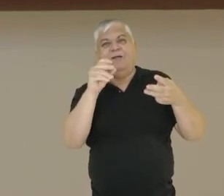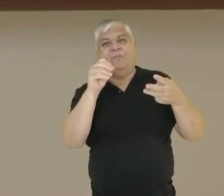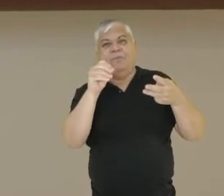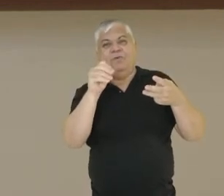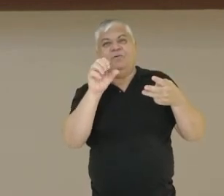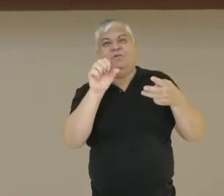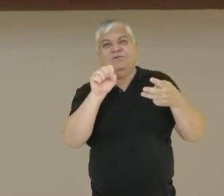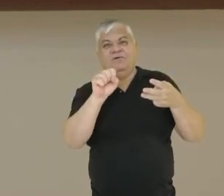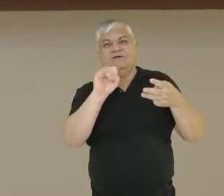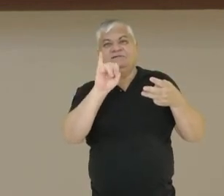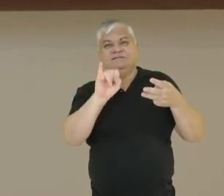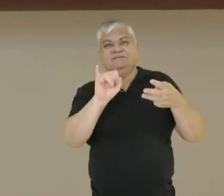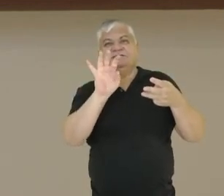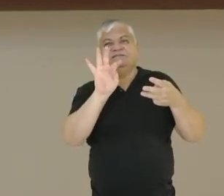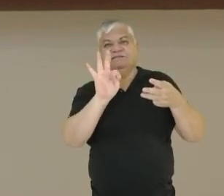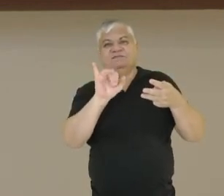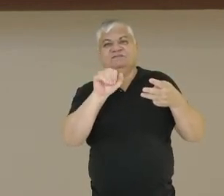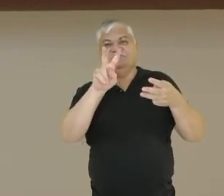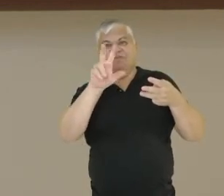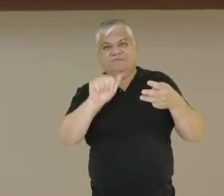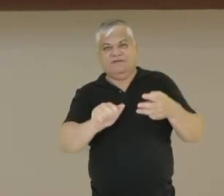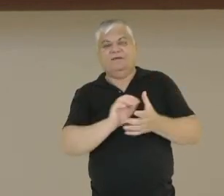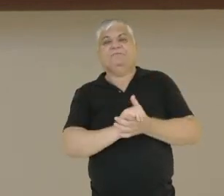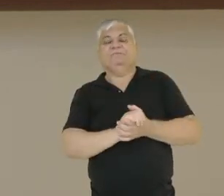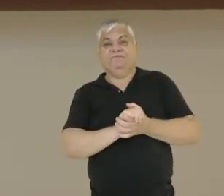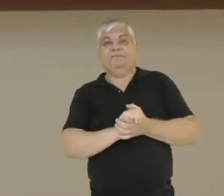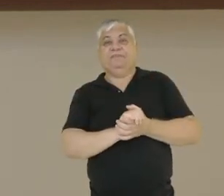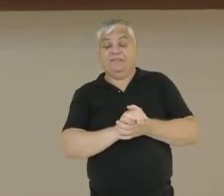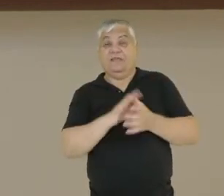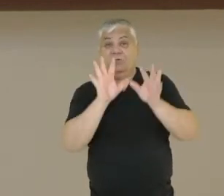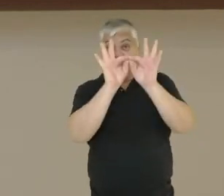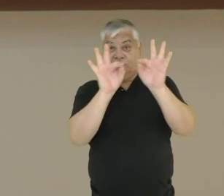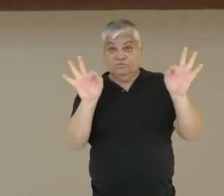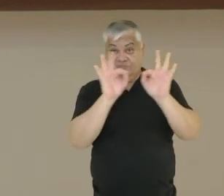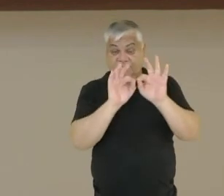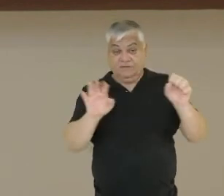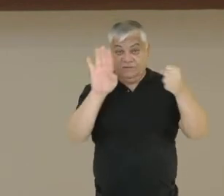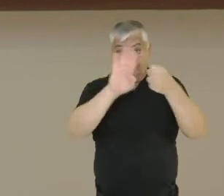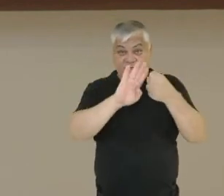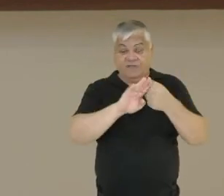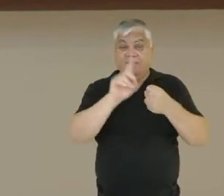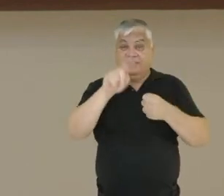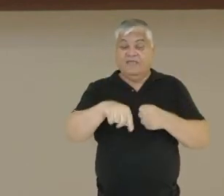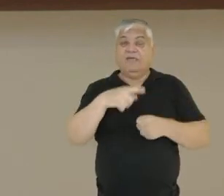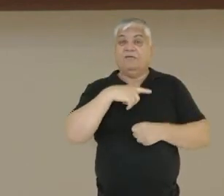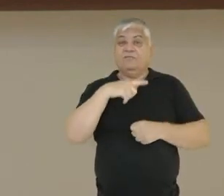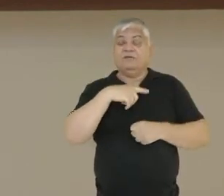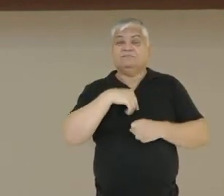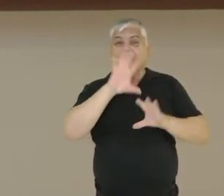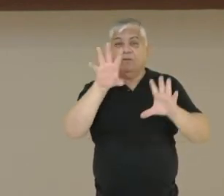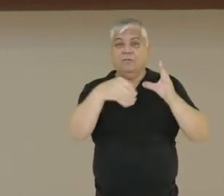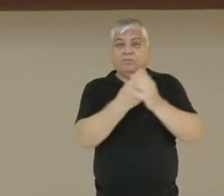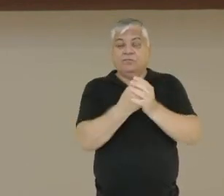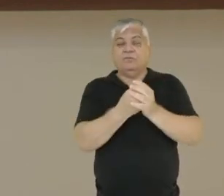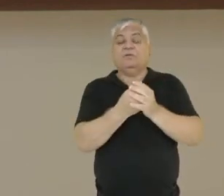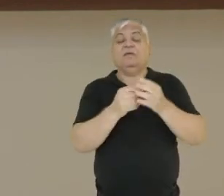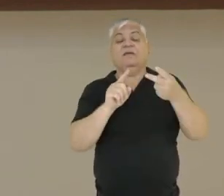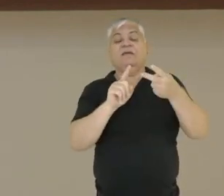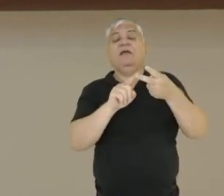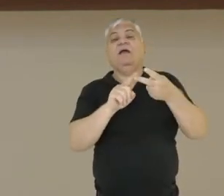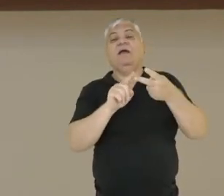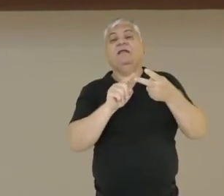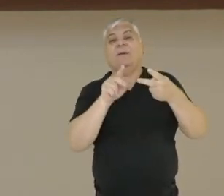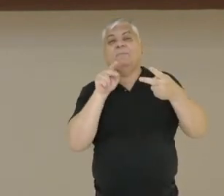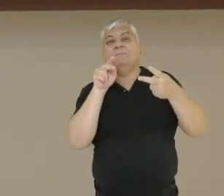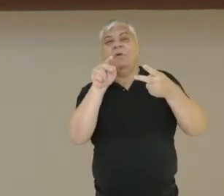subordinadas substantivas completivas nominais são as que exercem função de complemento nominal e as apositivas